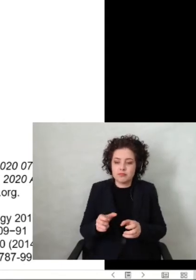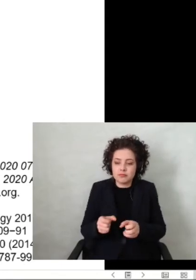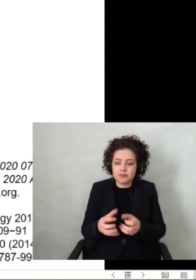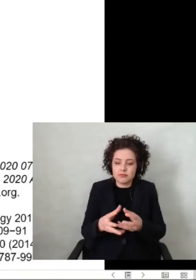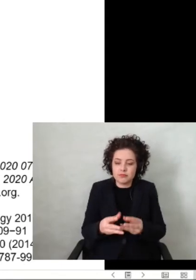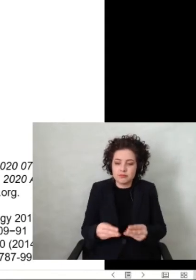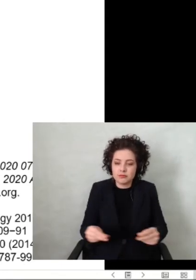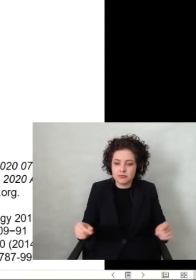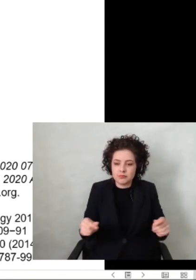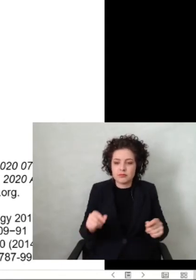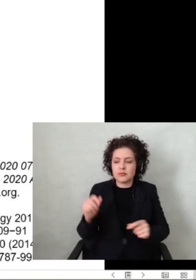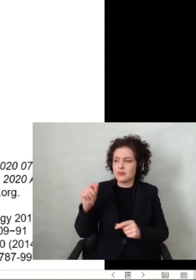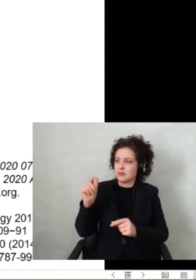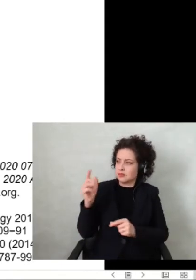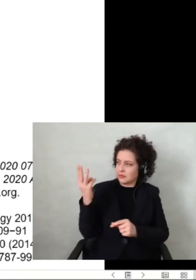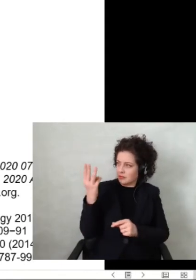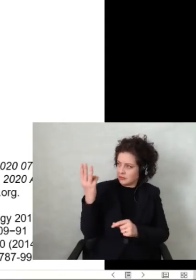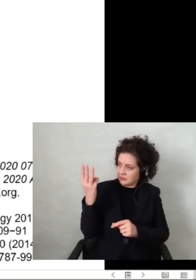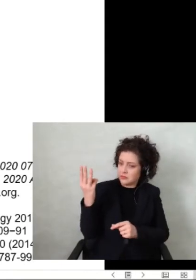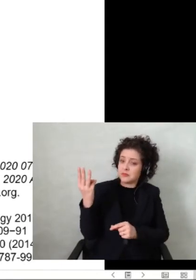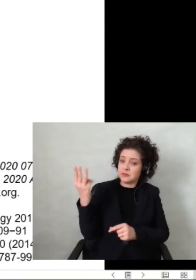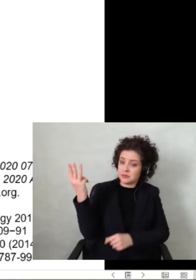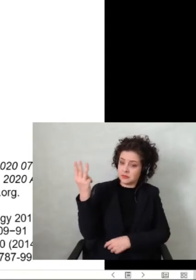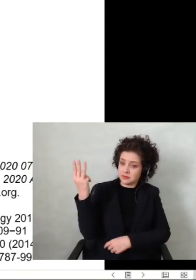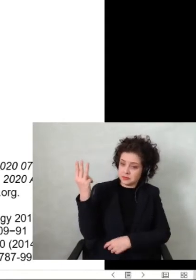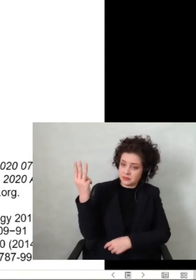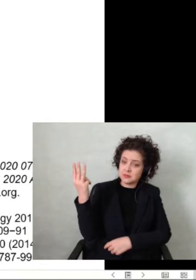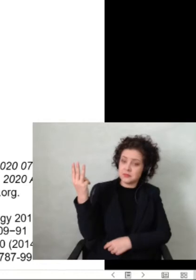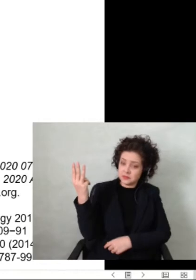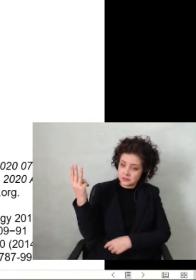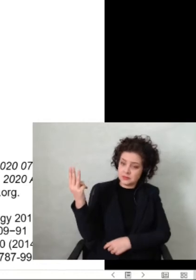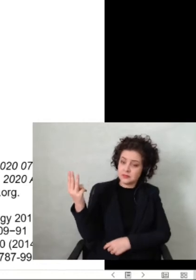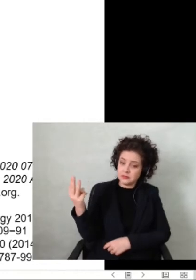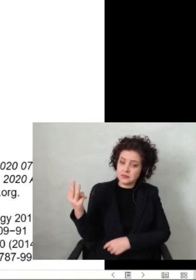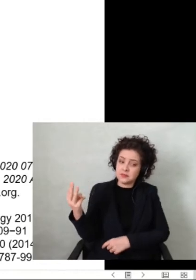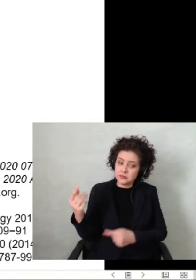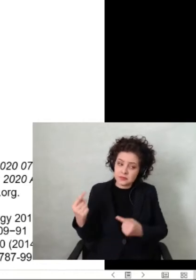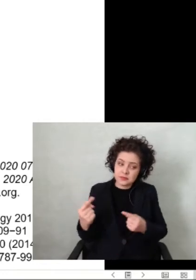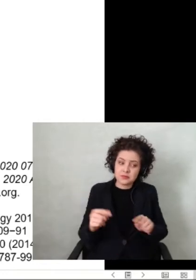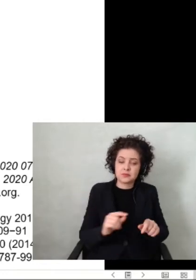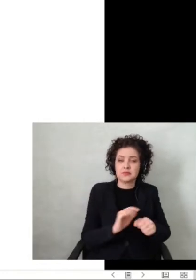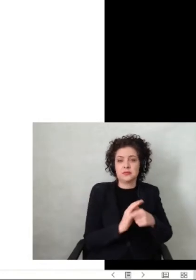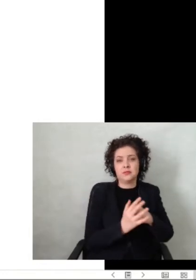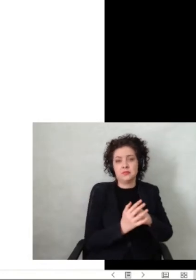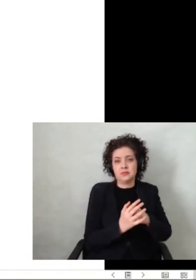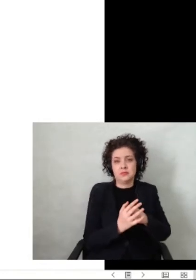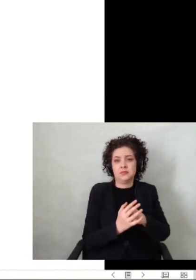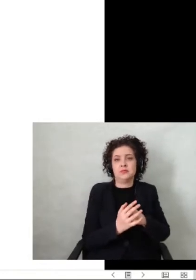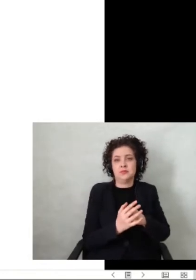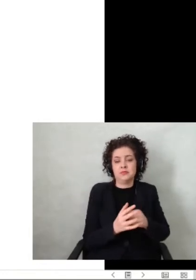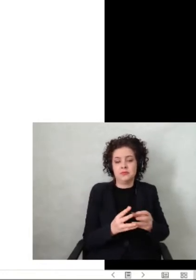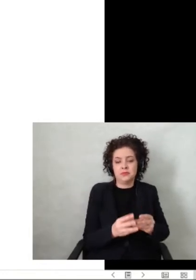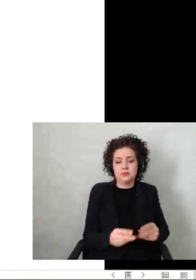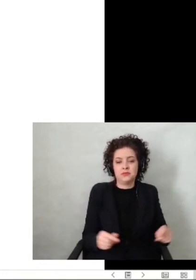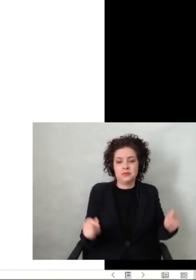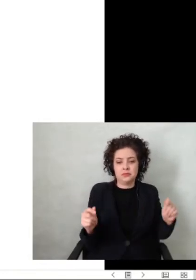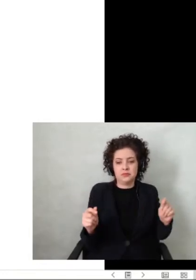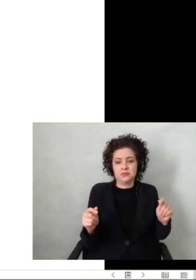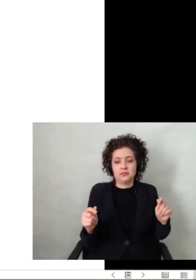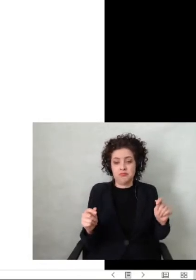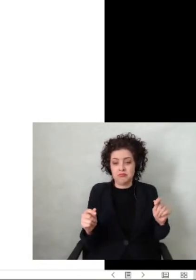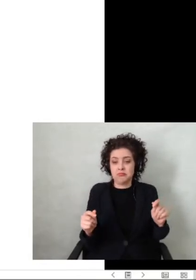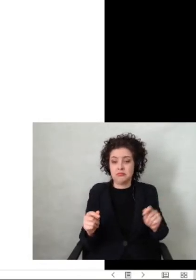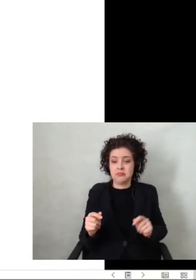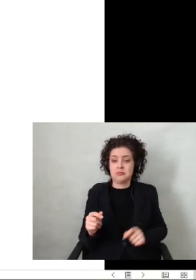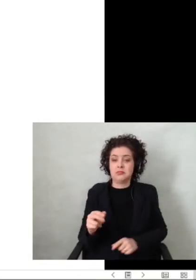darunavir e atazanavir. E os três têm ação in vitro contra o corona. E testaram, por exemplo, o lopinavir. E na hora que